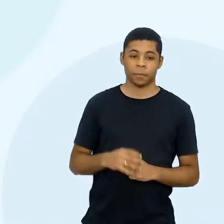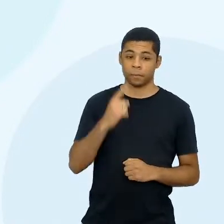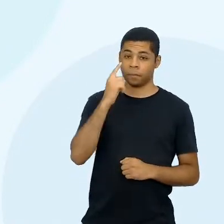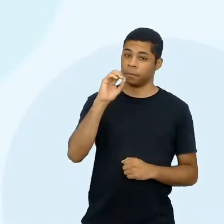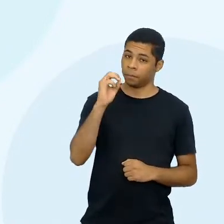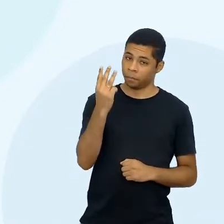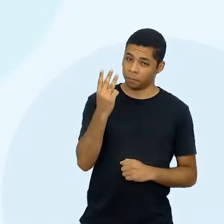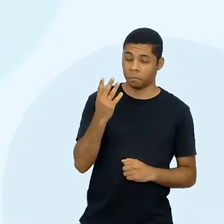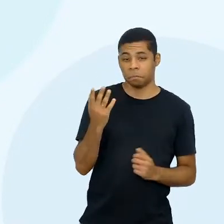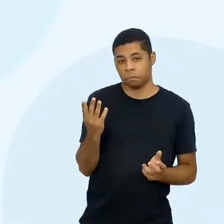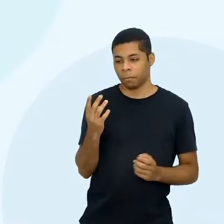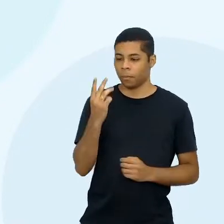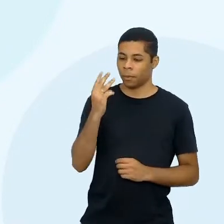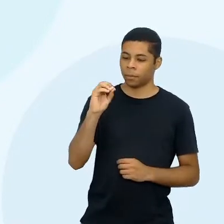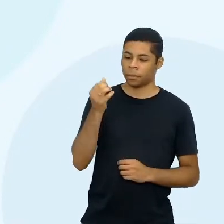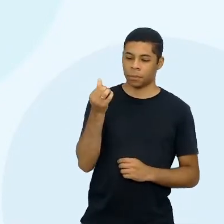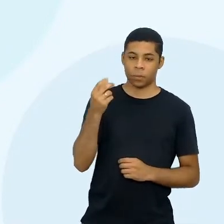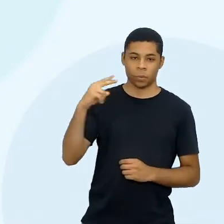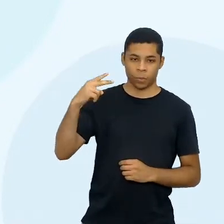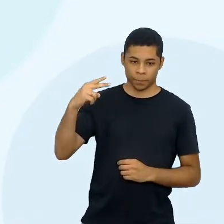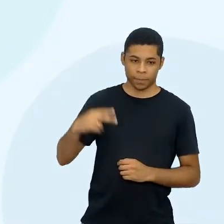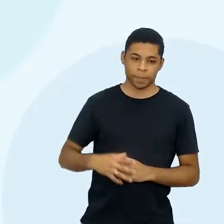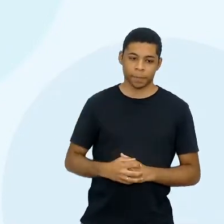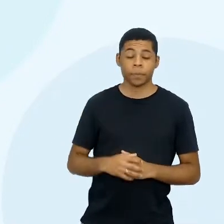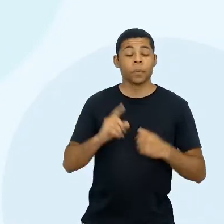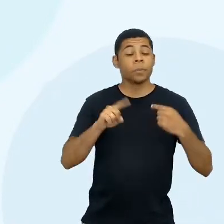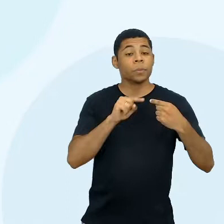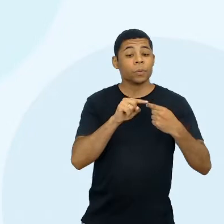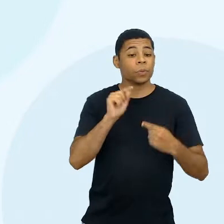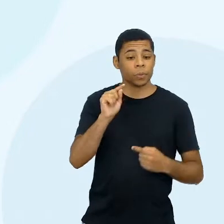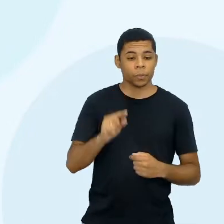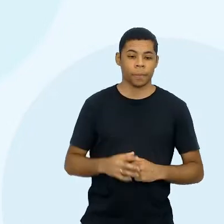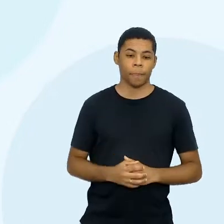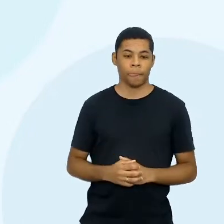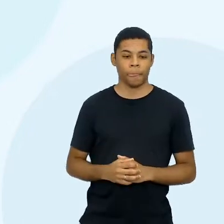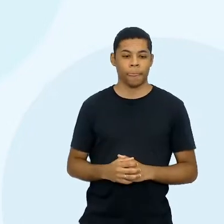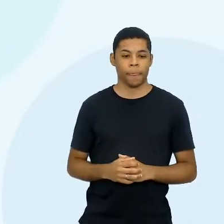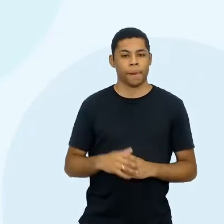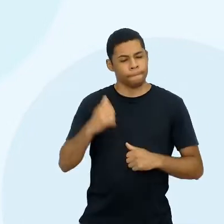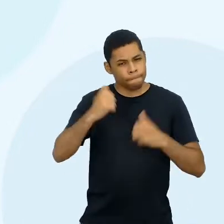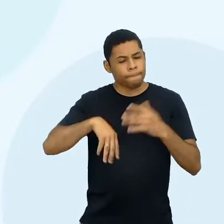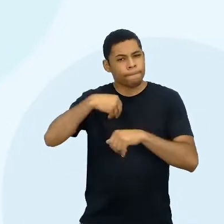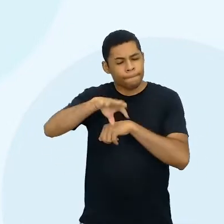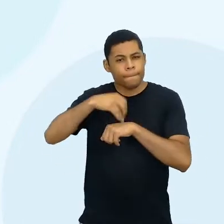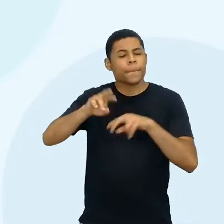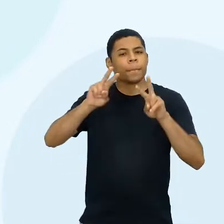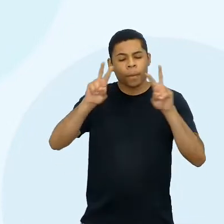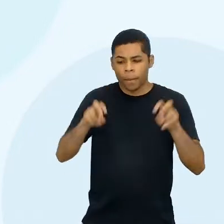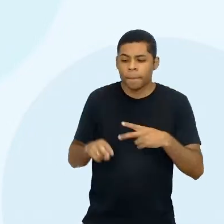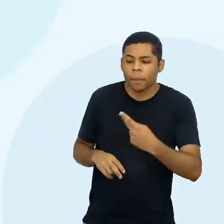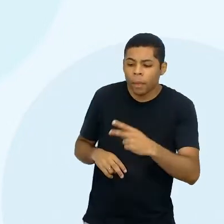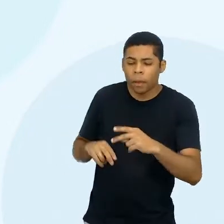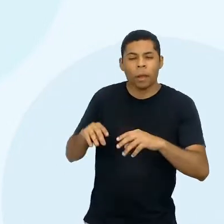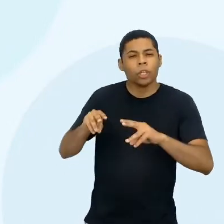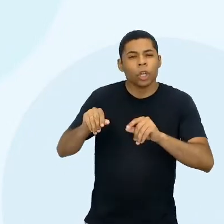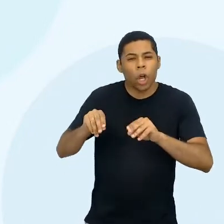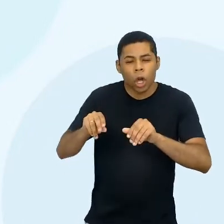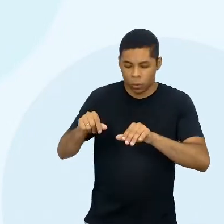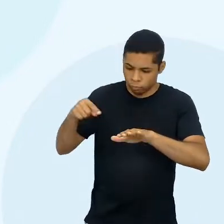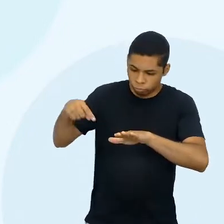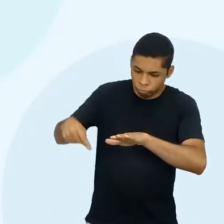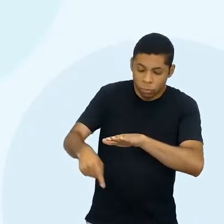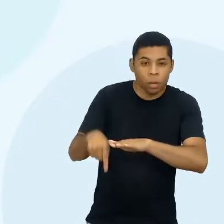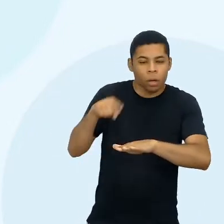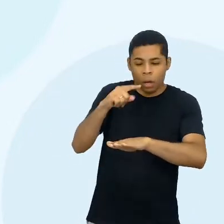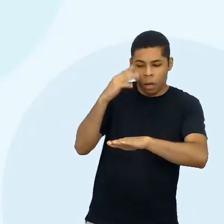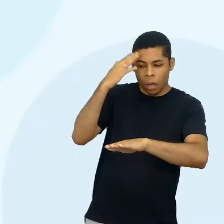103, 306. E os objetivos aí é entender o processo de formação dos solos e